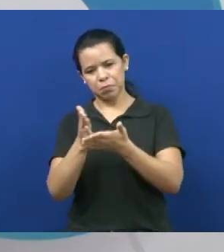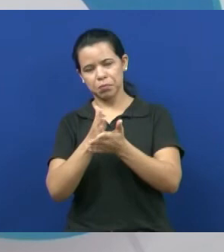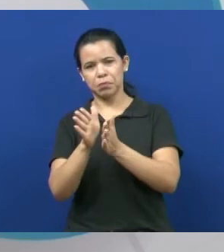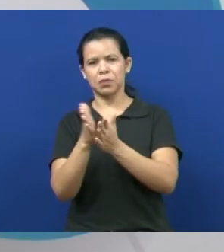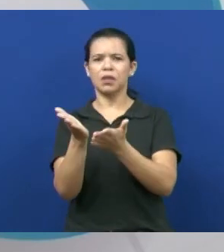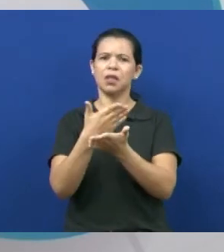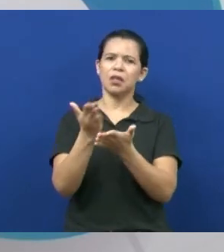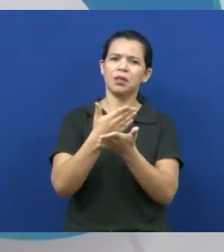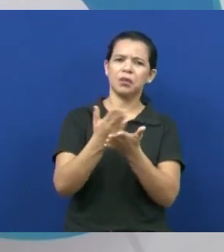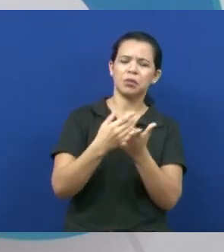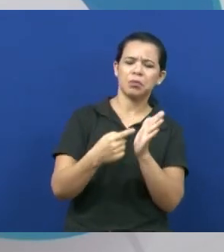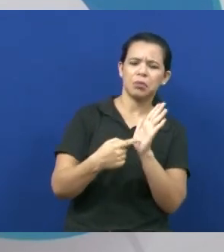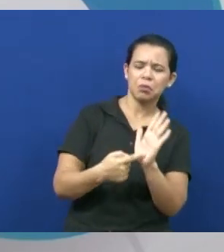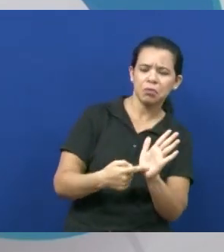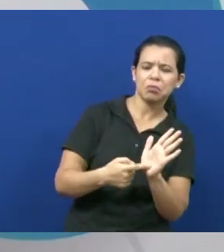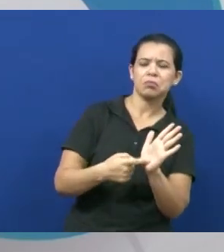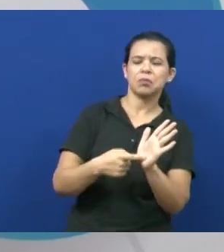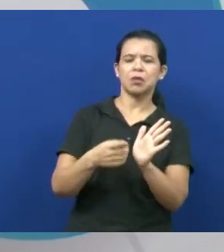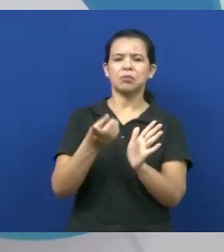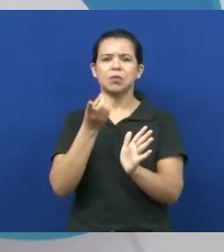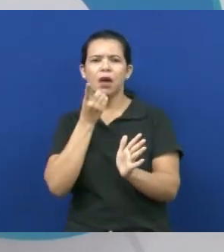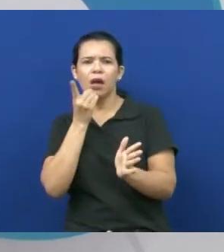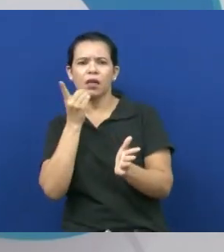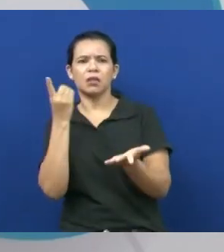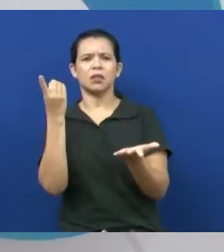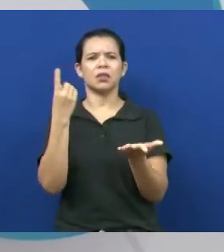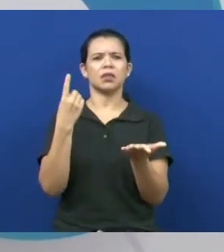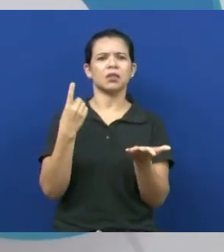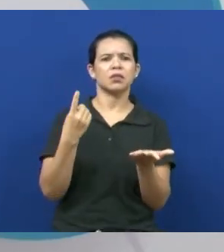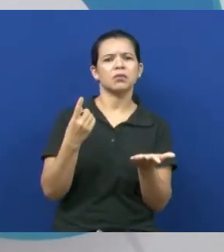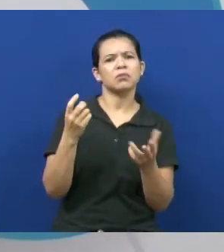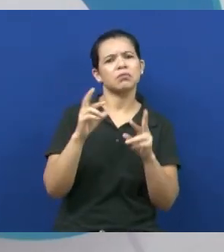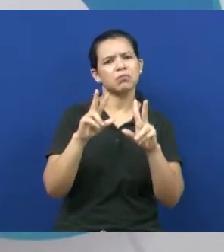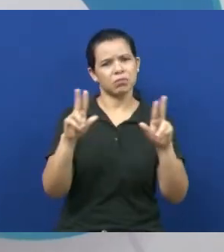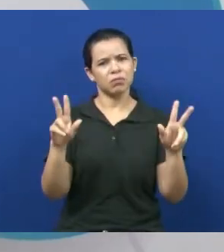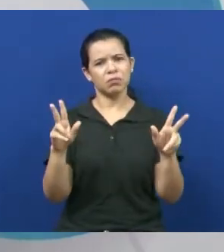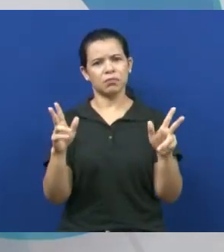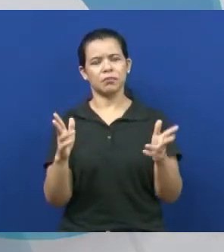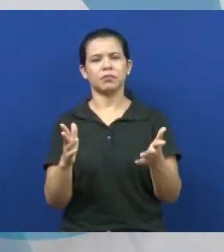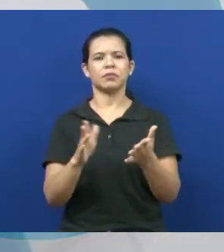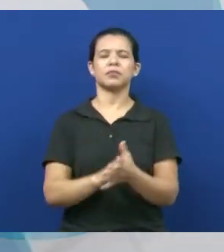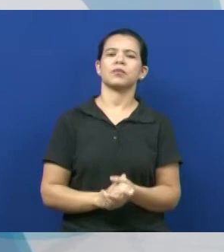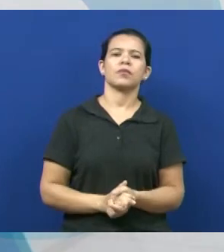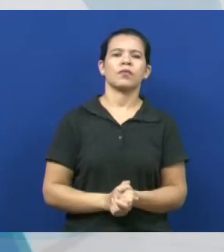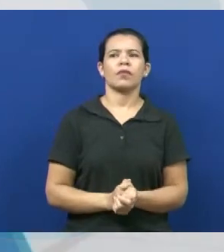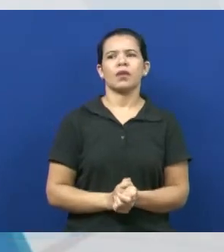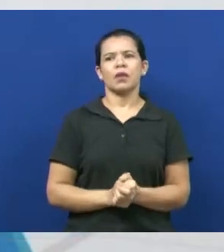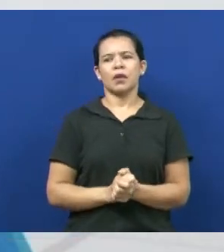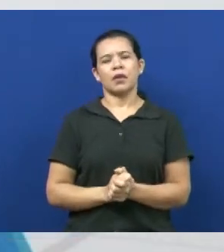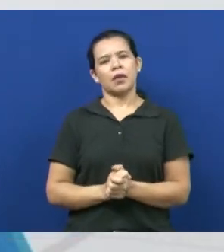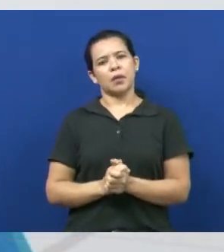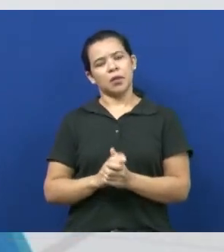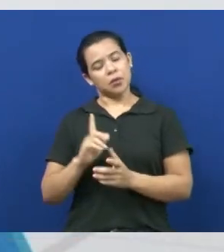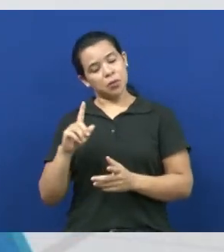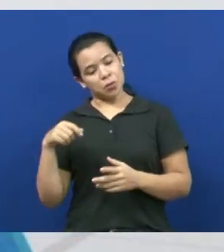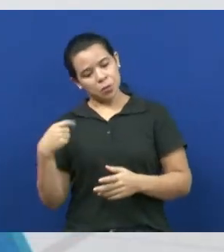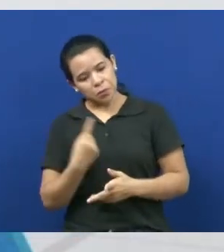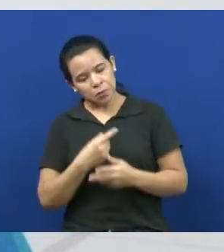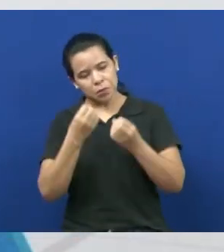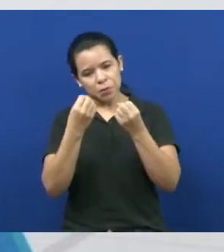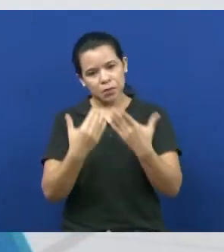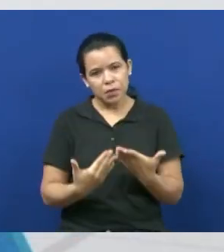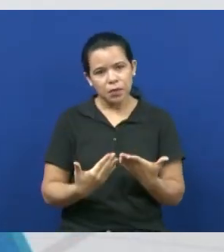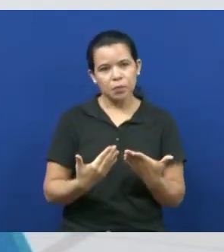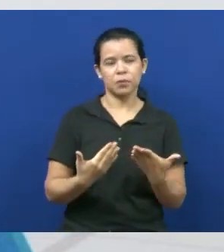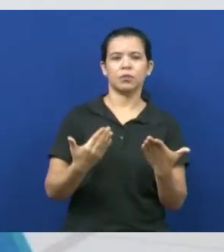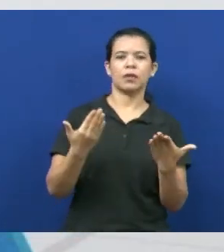algumas datas muito precisas e outras um pouquinho fugindo. E a gente diz que foi a transição do século XIX para o